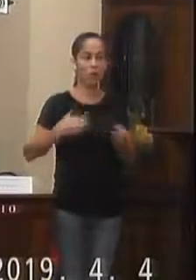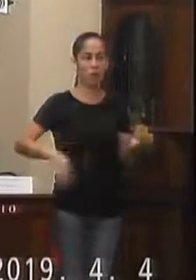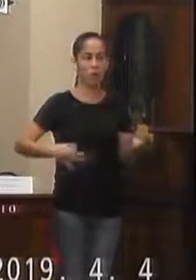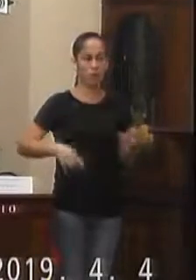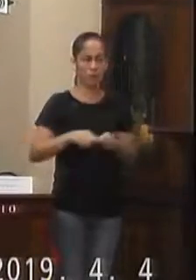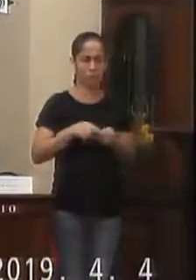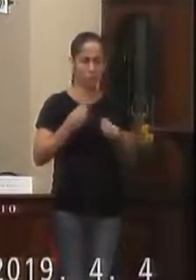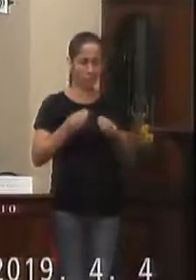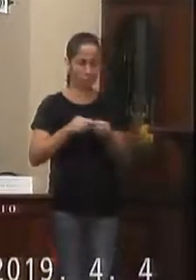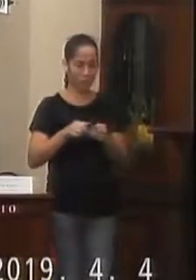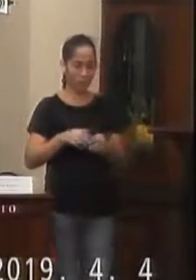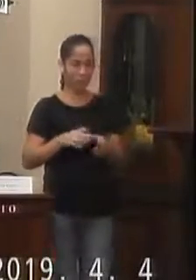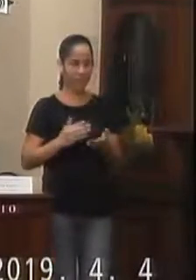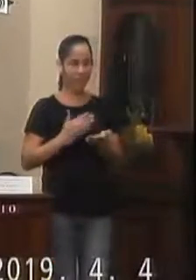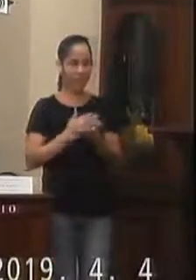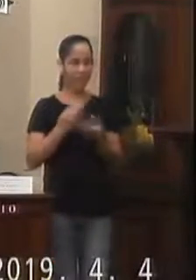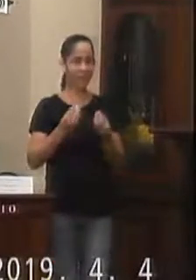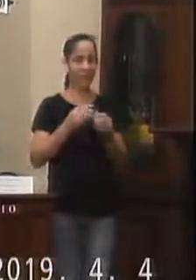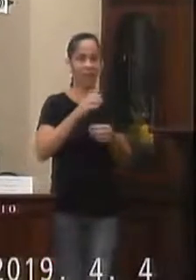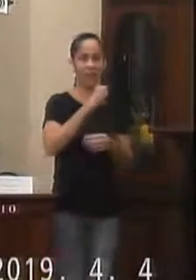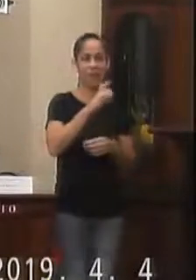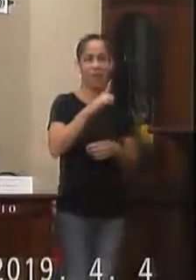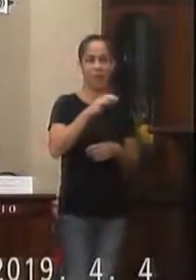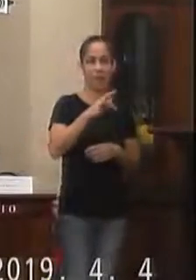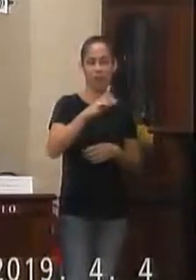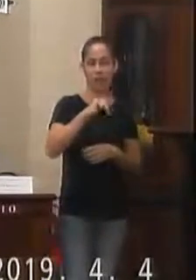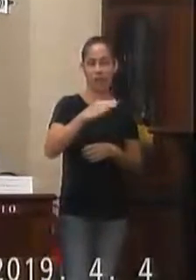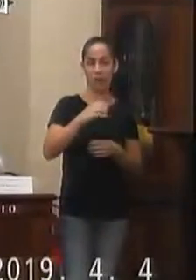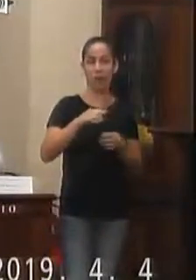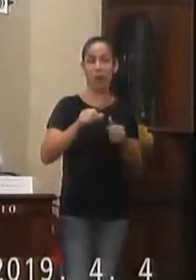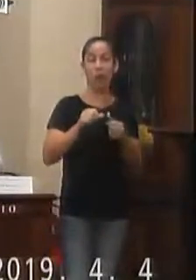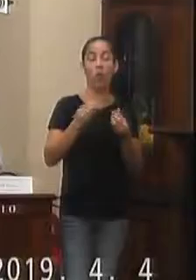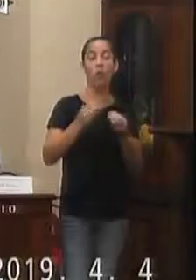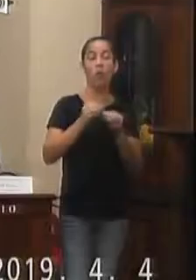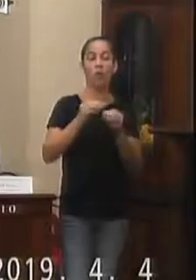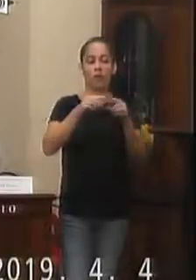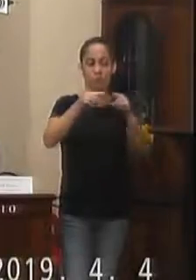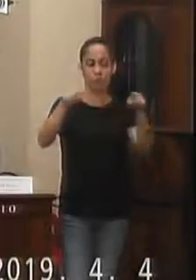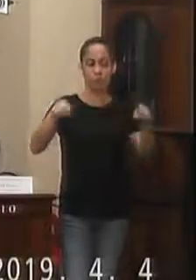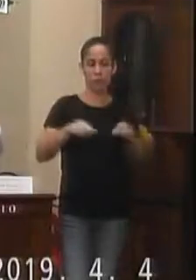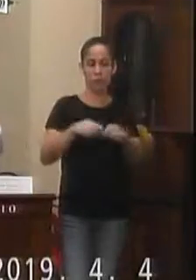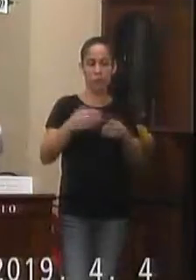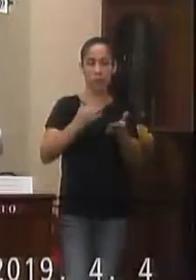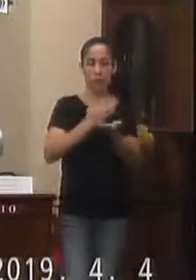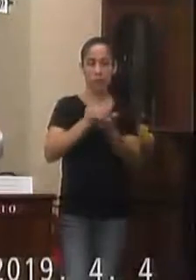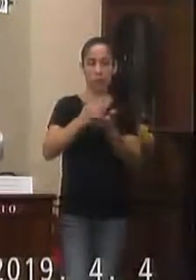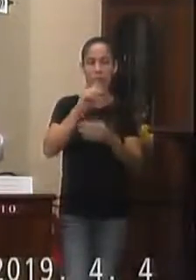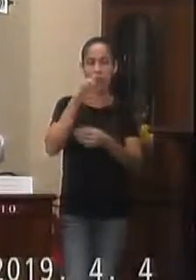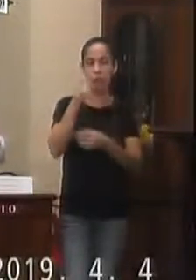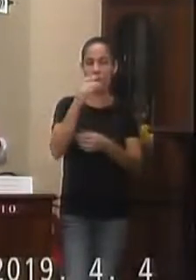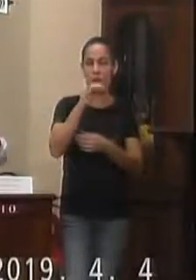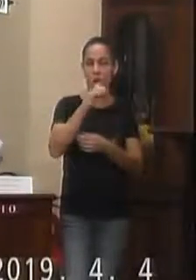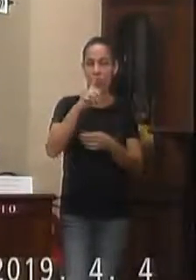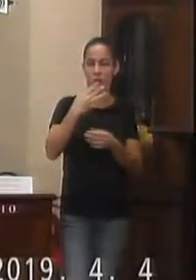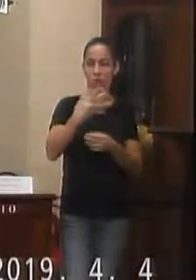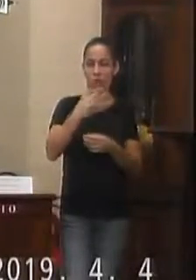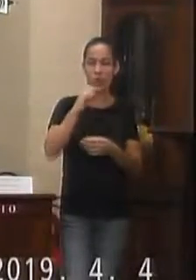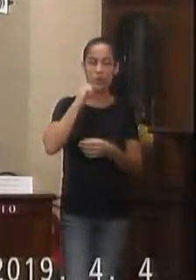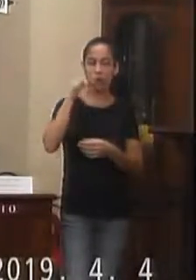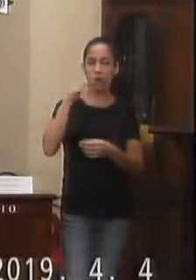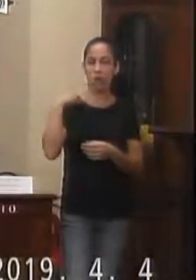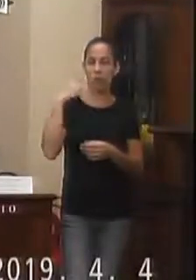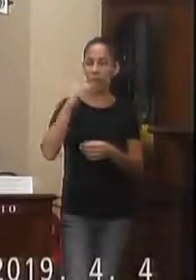valia para os que completaram o curso de elétrica, uma vez que a instalação de painéis solares em hotéis já é uma realidade. Sala das Sessões, 4 de abril,